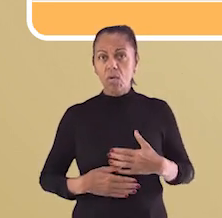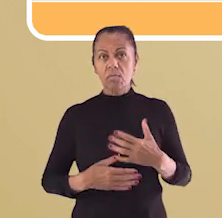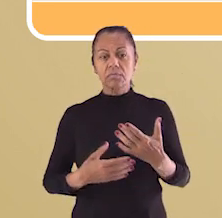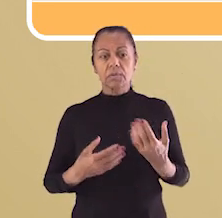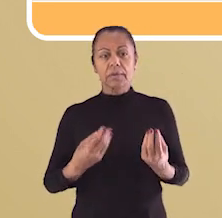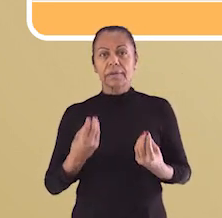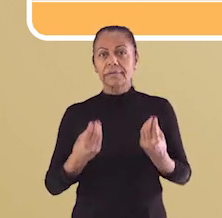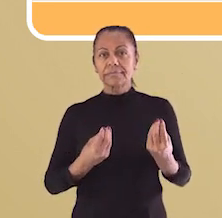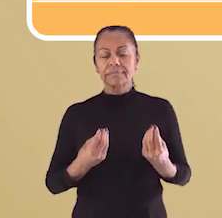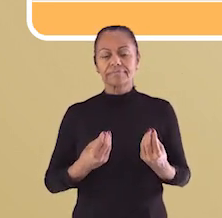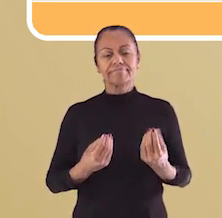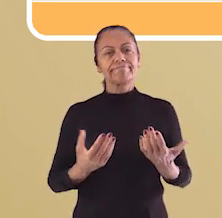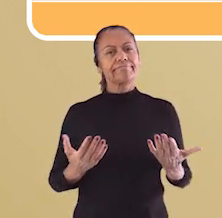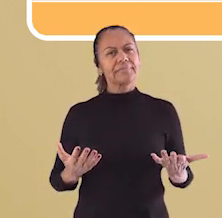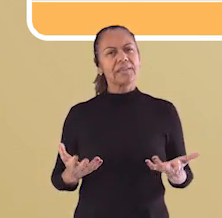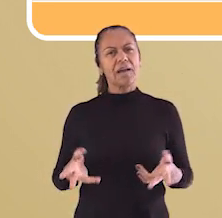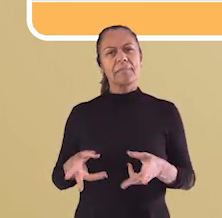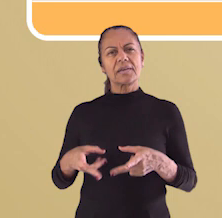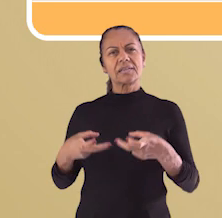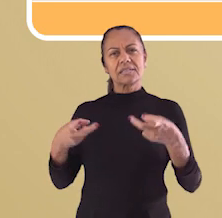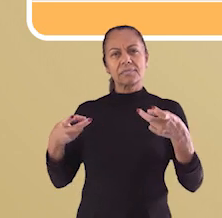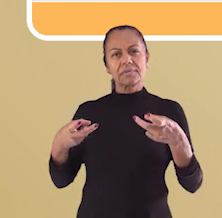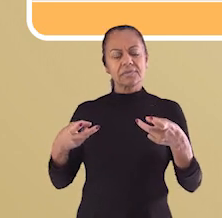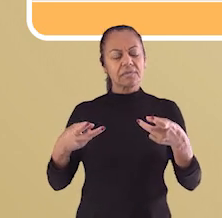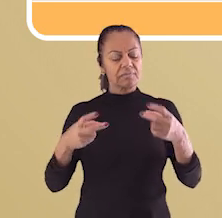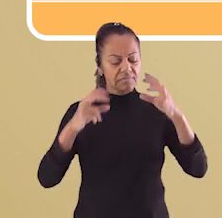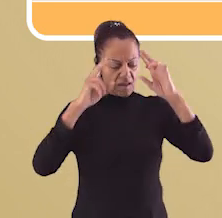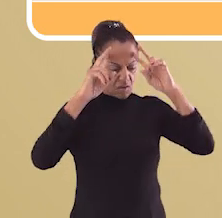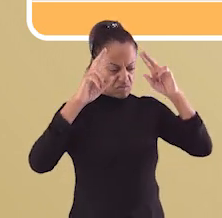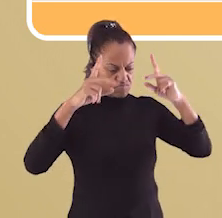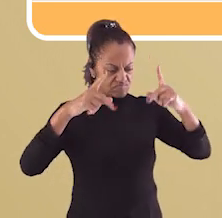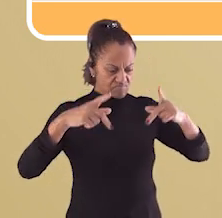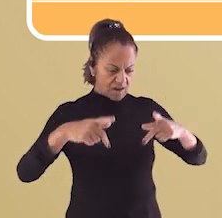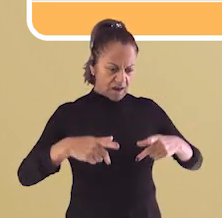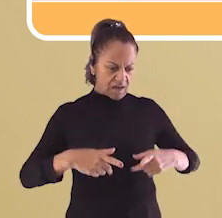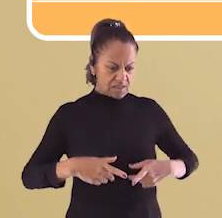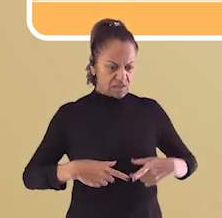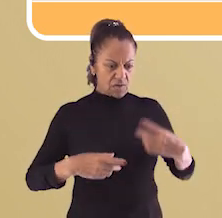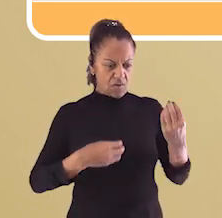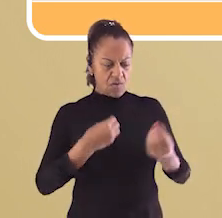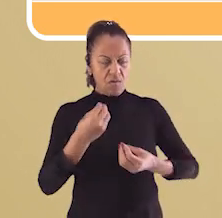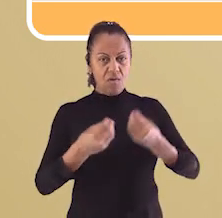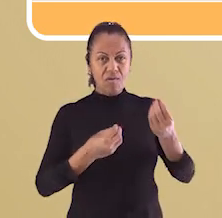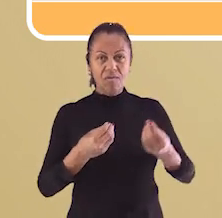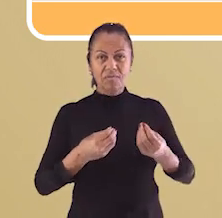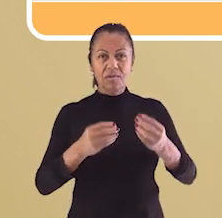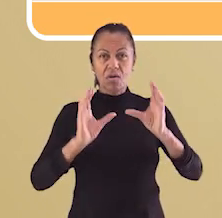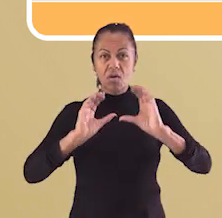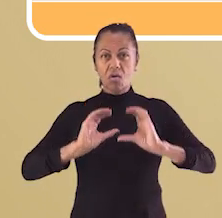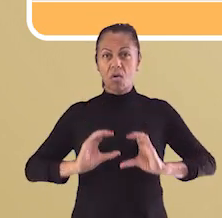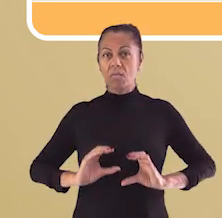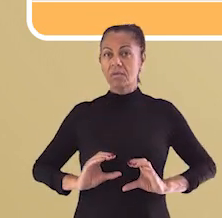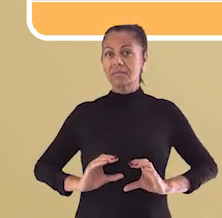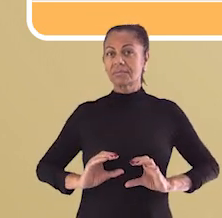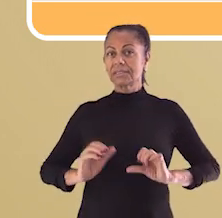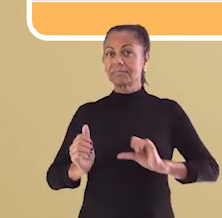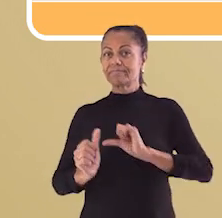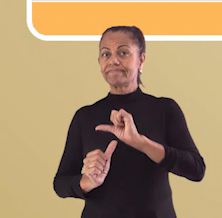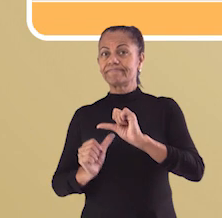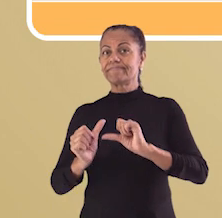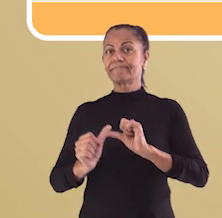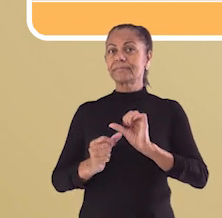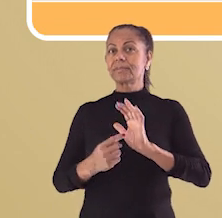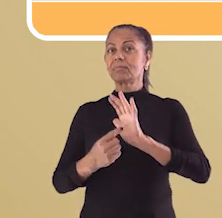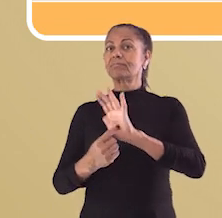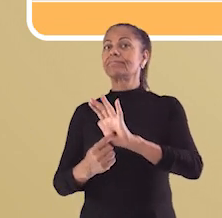Gente, os distúrbios alimentares afetam a percepção da autoimagem, né? Como a gente se vê de uma pessoa, alterando o seu